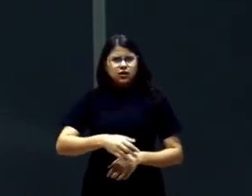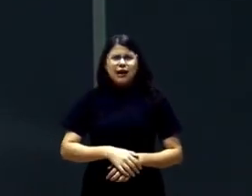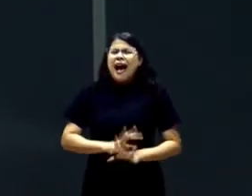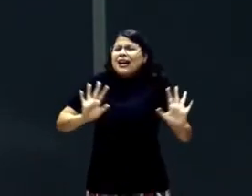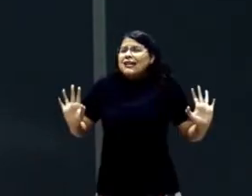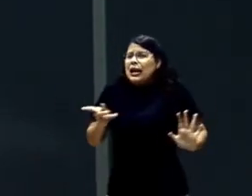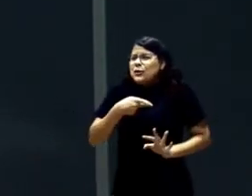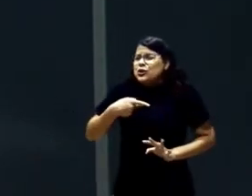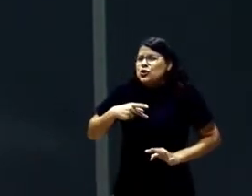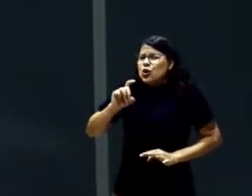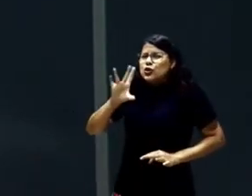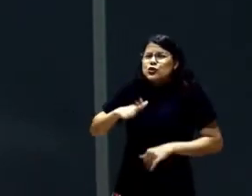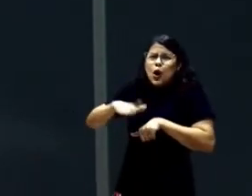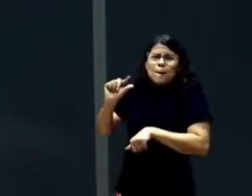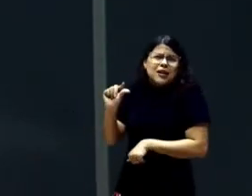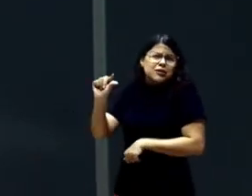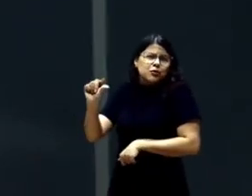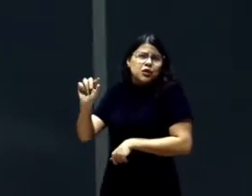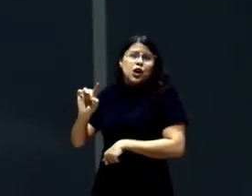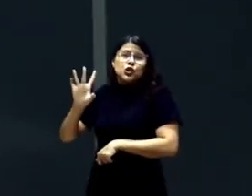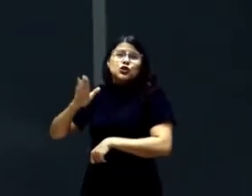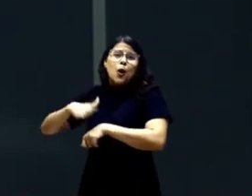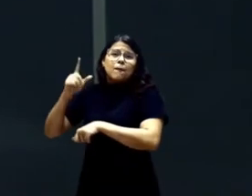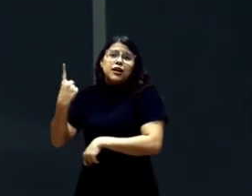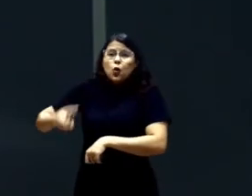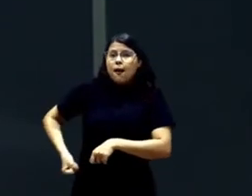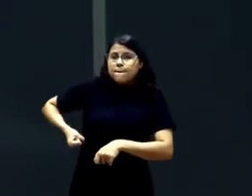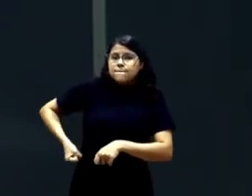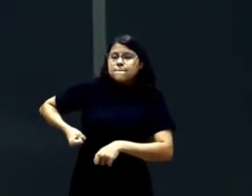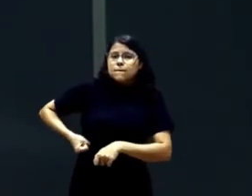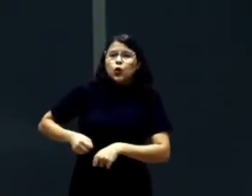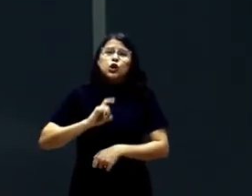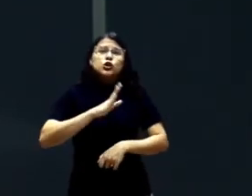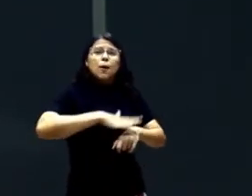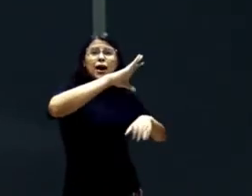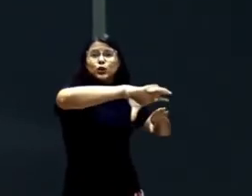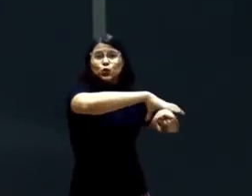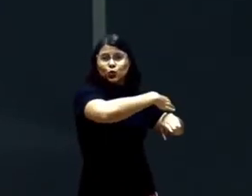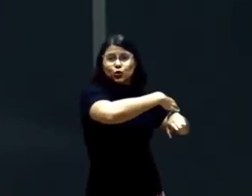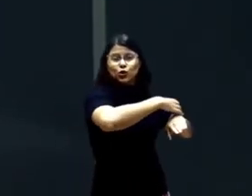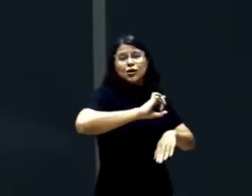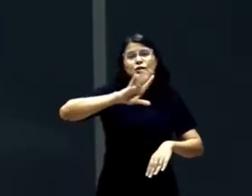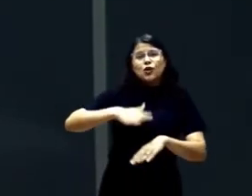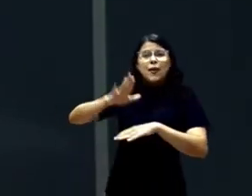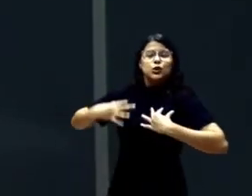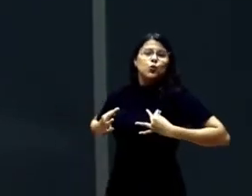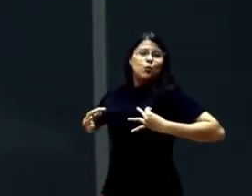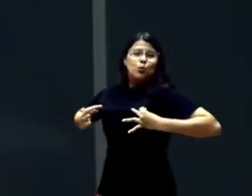pastor. Só mais uma bolsa. Só mais um sapato. Só mais uma